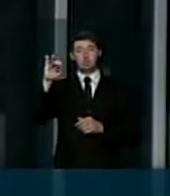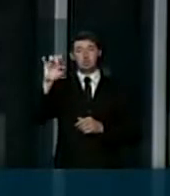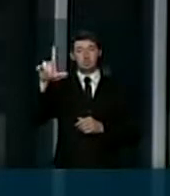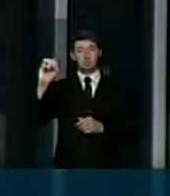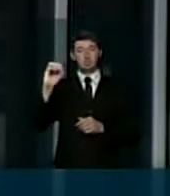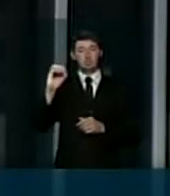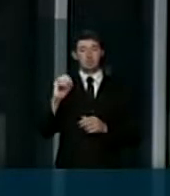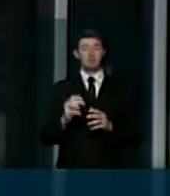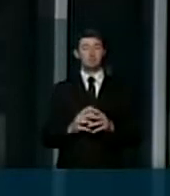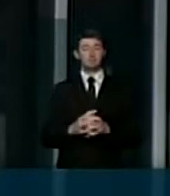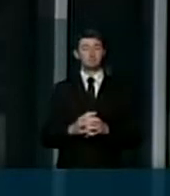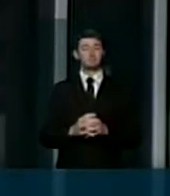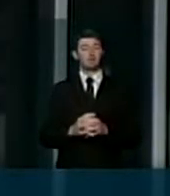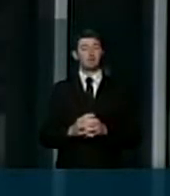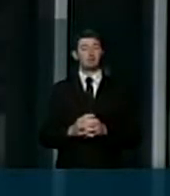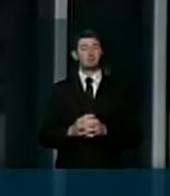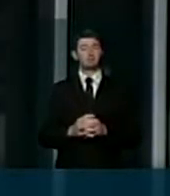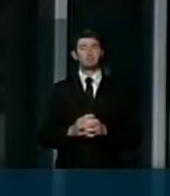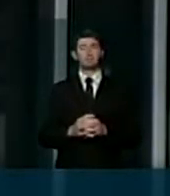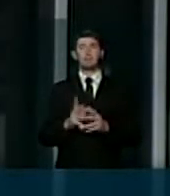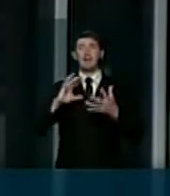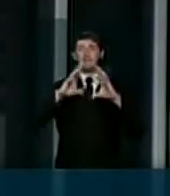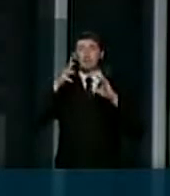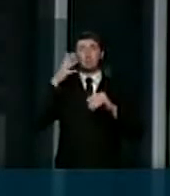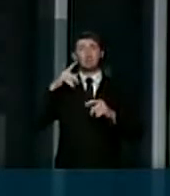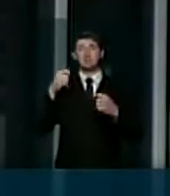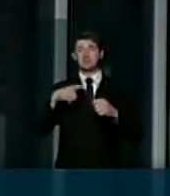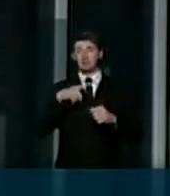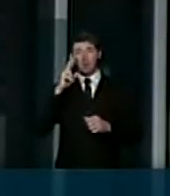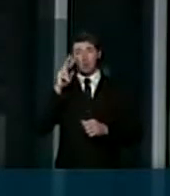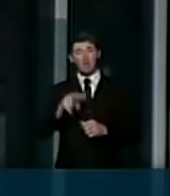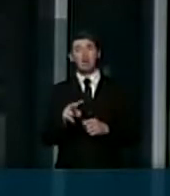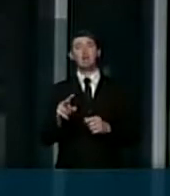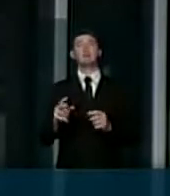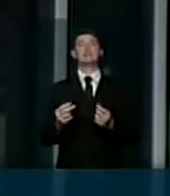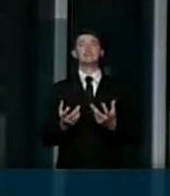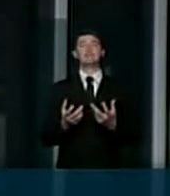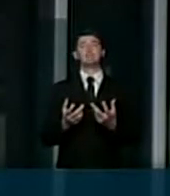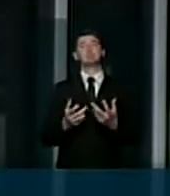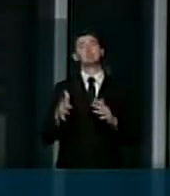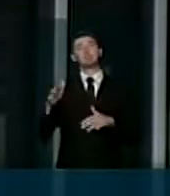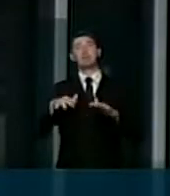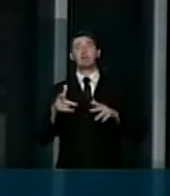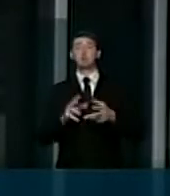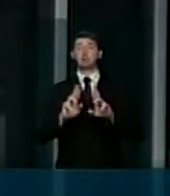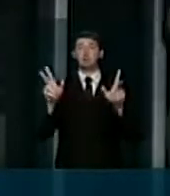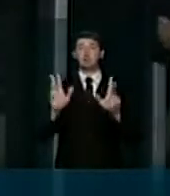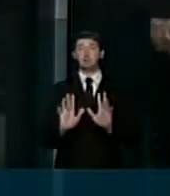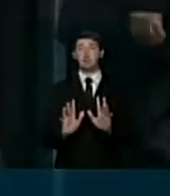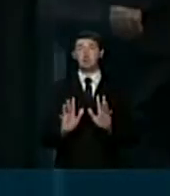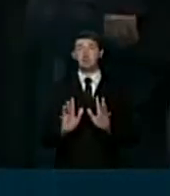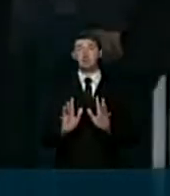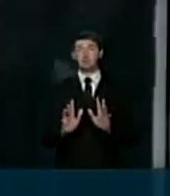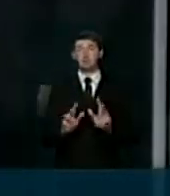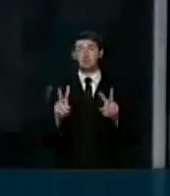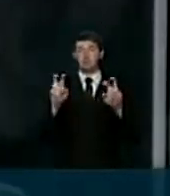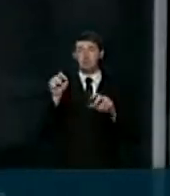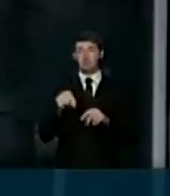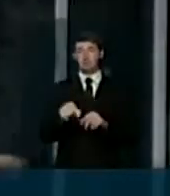e precisa se encarar, talvez de forma diferente, esse